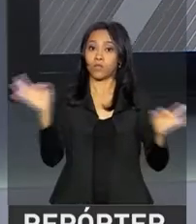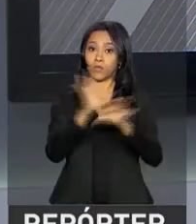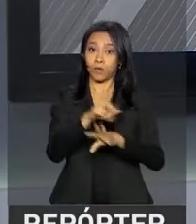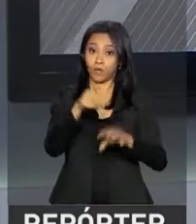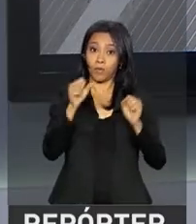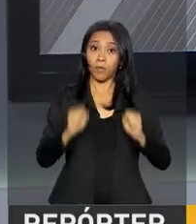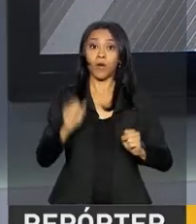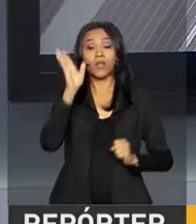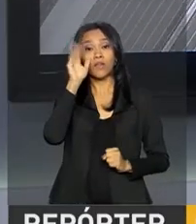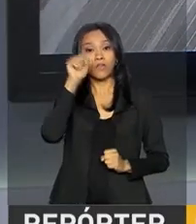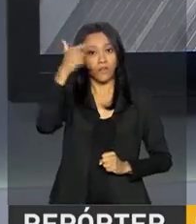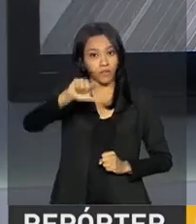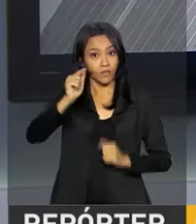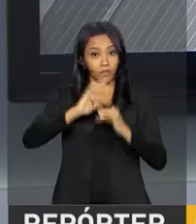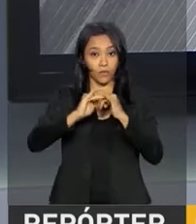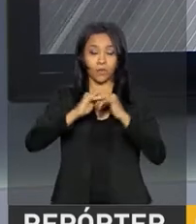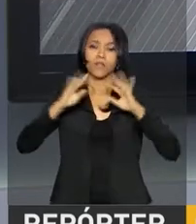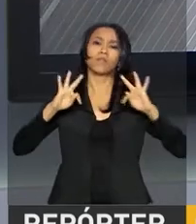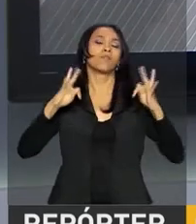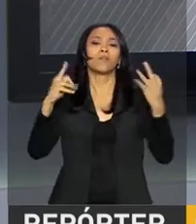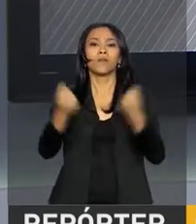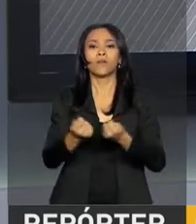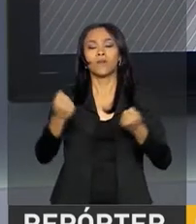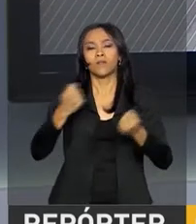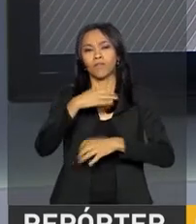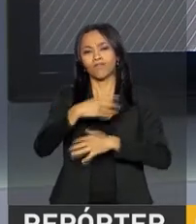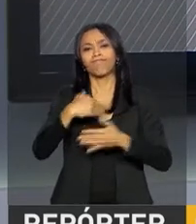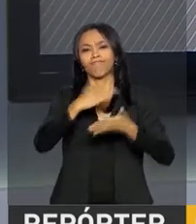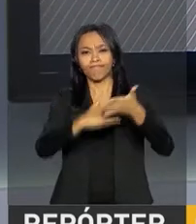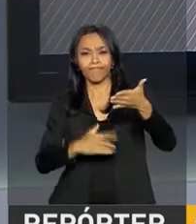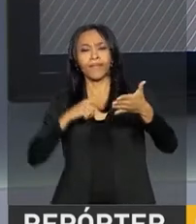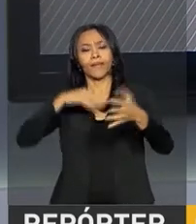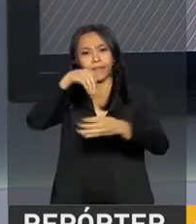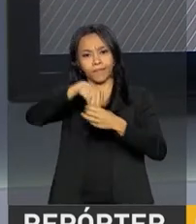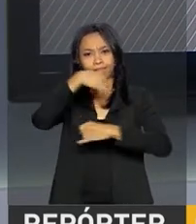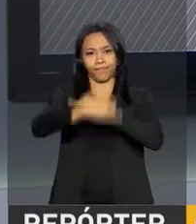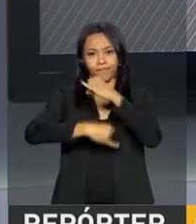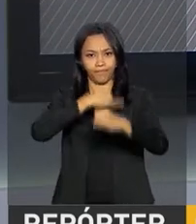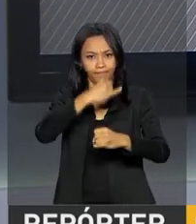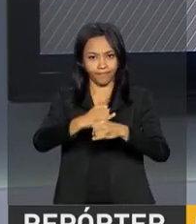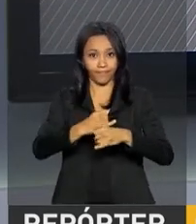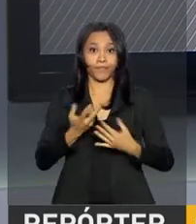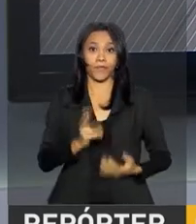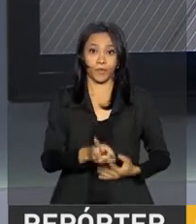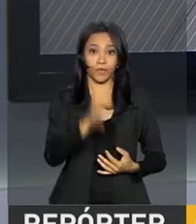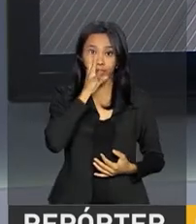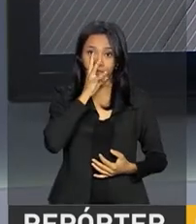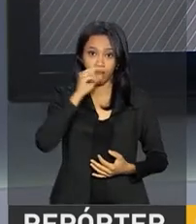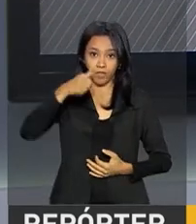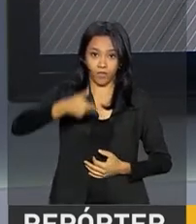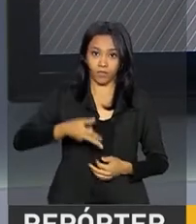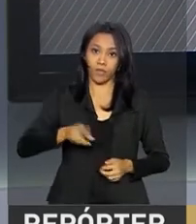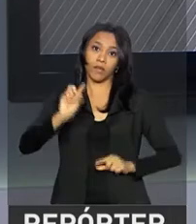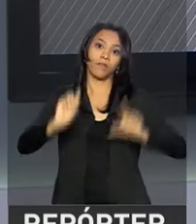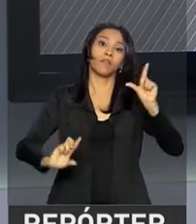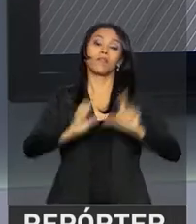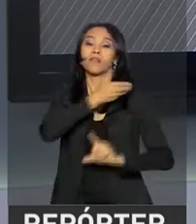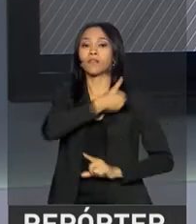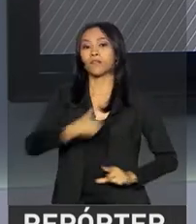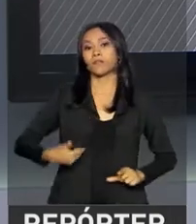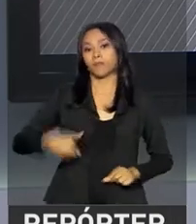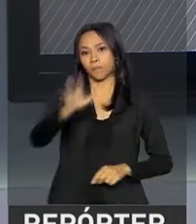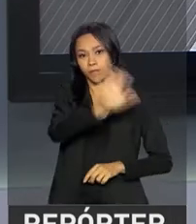pode rever as reportagens no youtube e toda a nossa programação também está na página da nbr na internet continue com a gente na